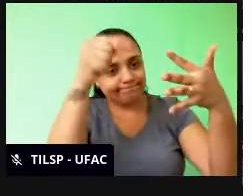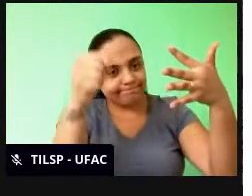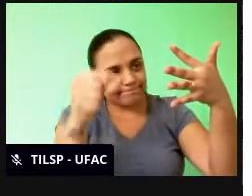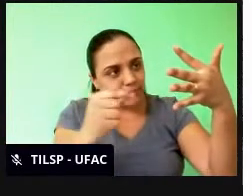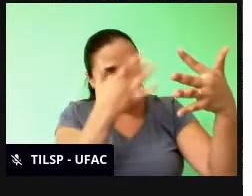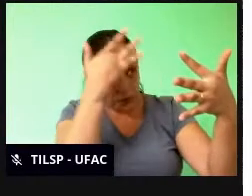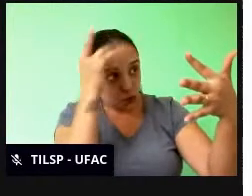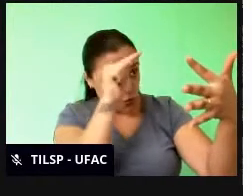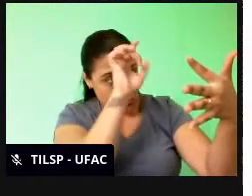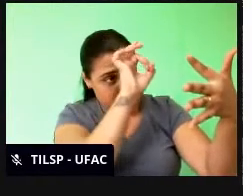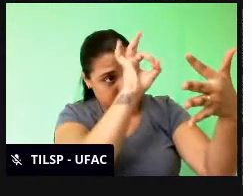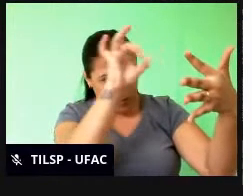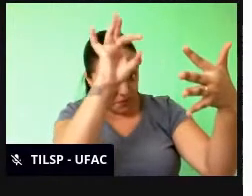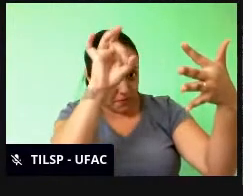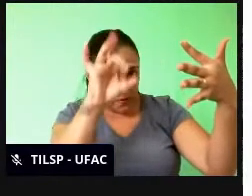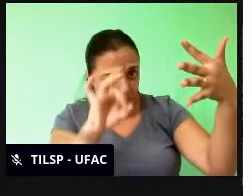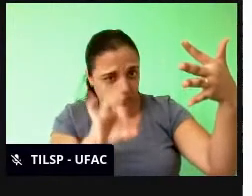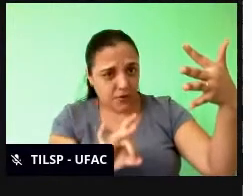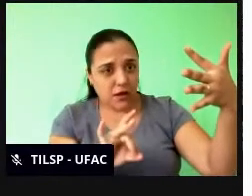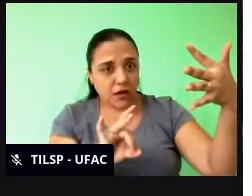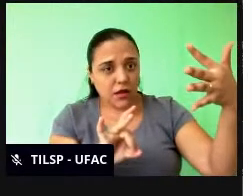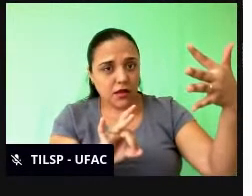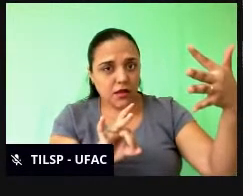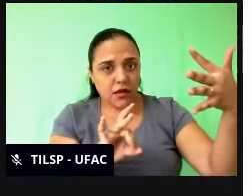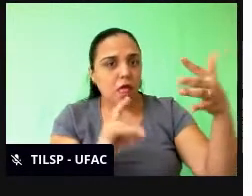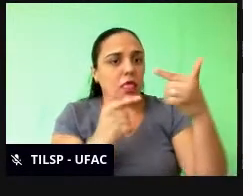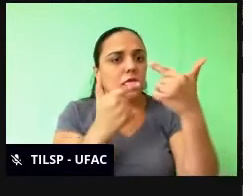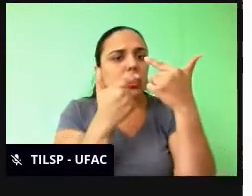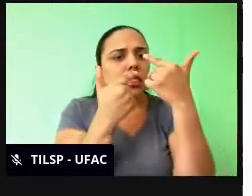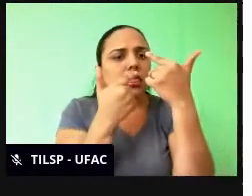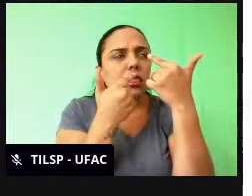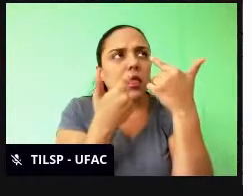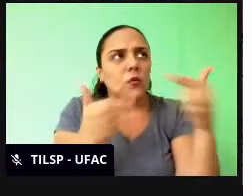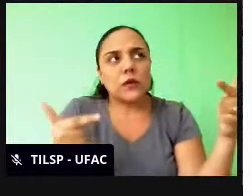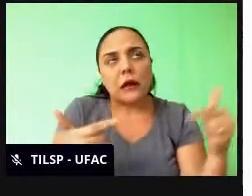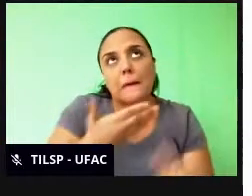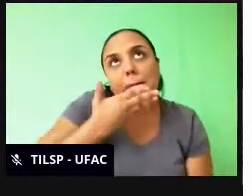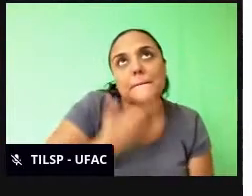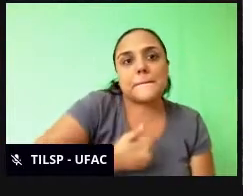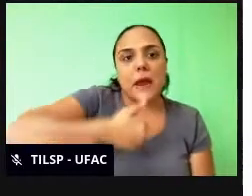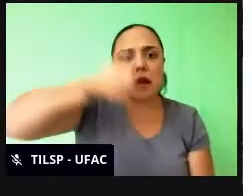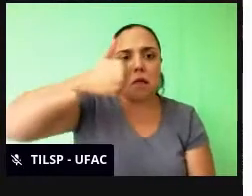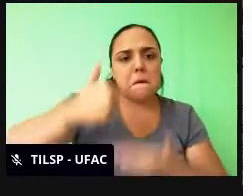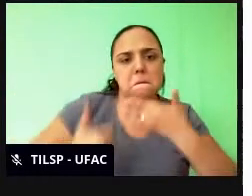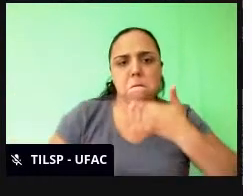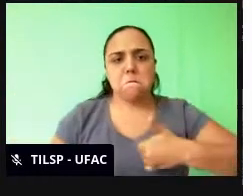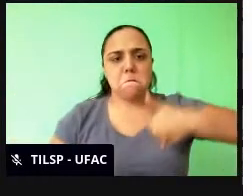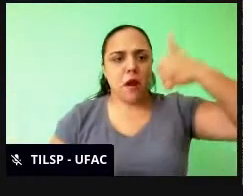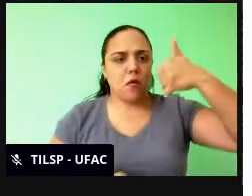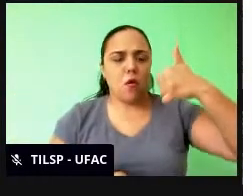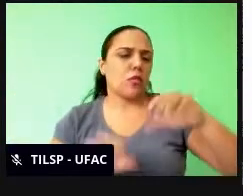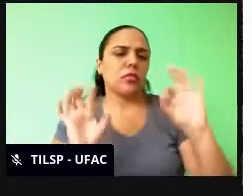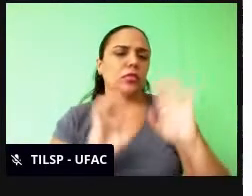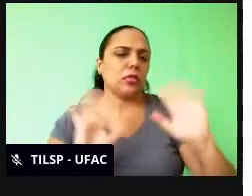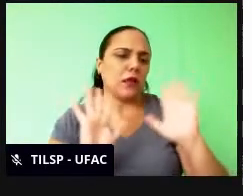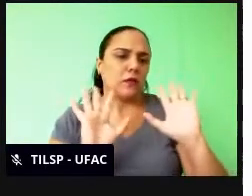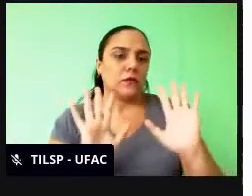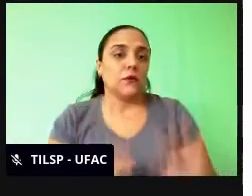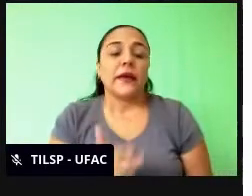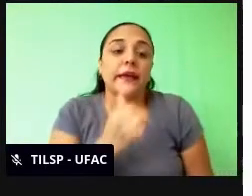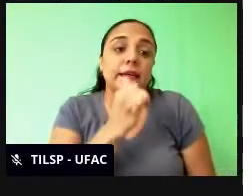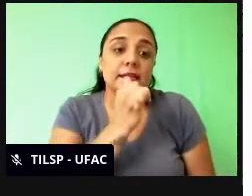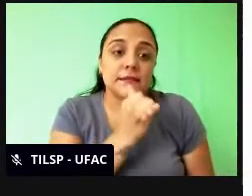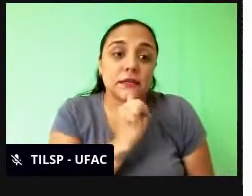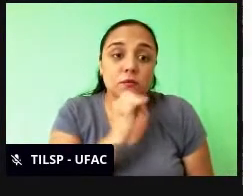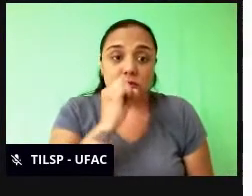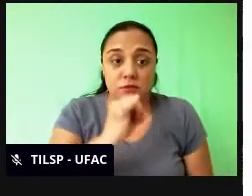cada dieta avaliada não apresenta vantagens nem desvantagens em relação à performance. Ou seja, quando a